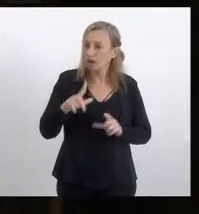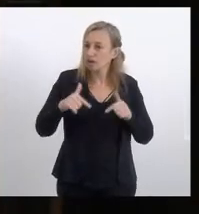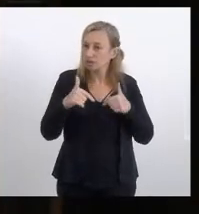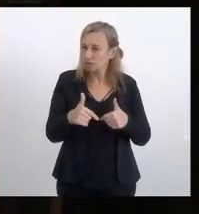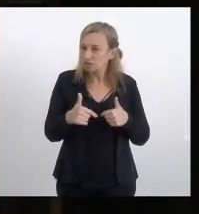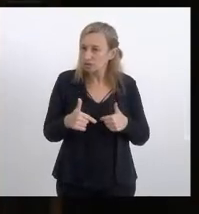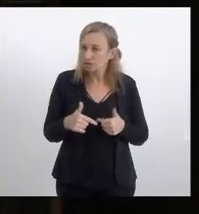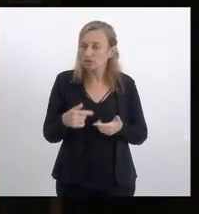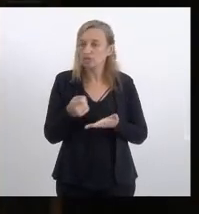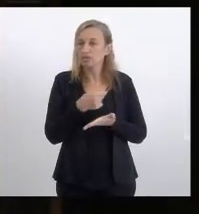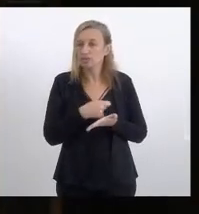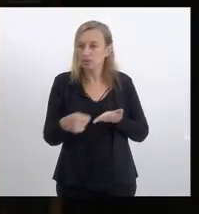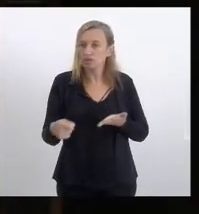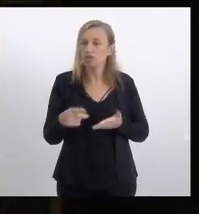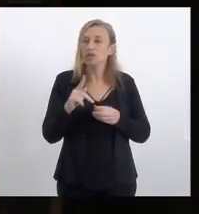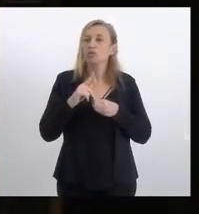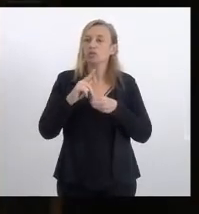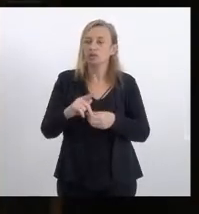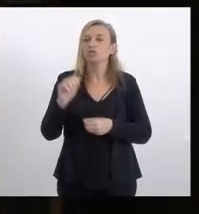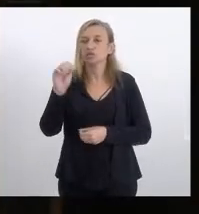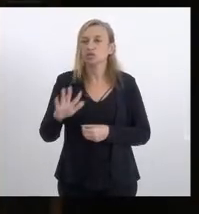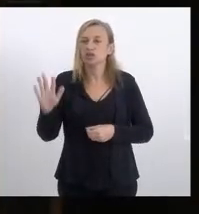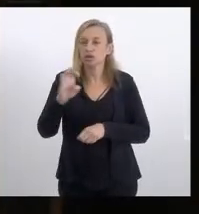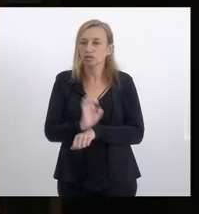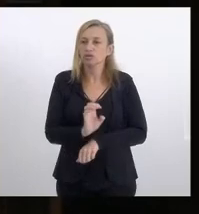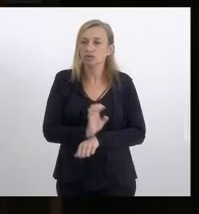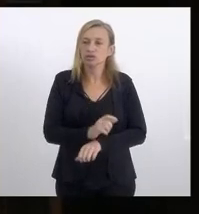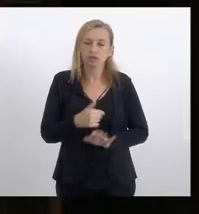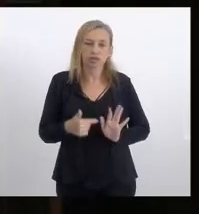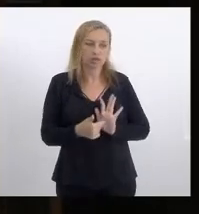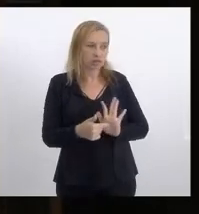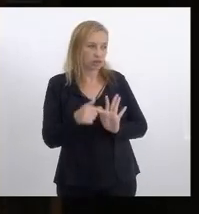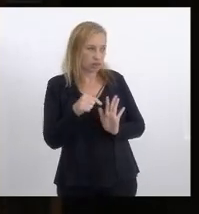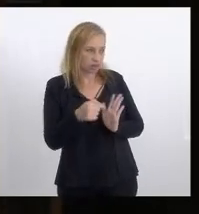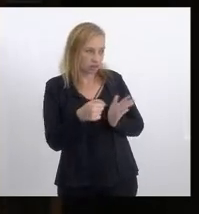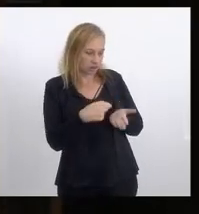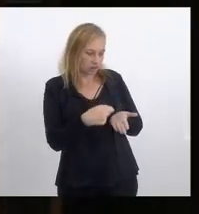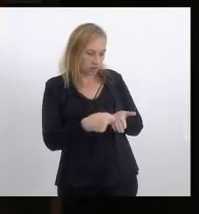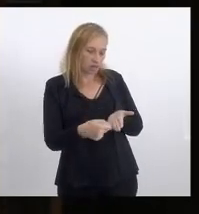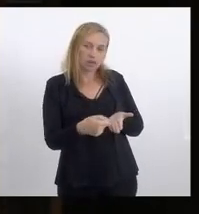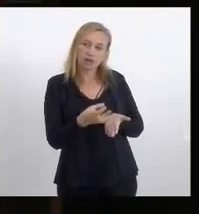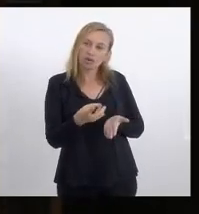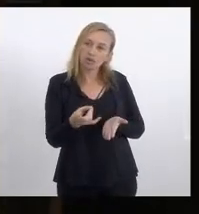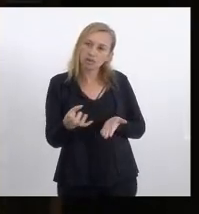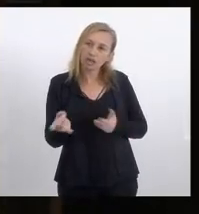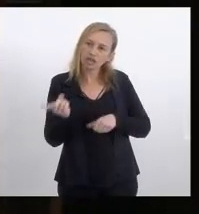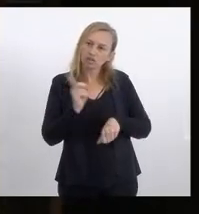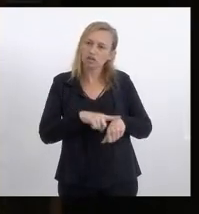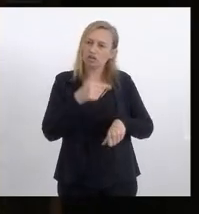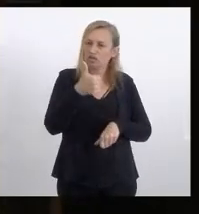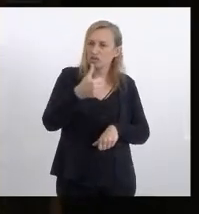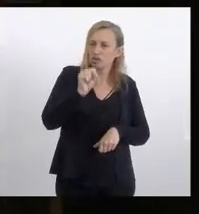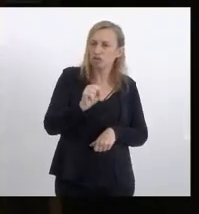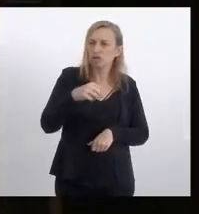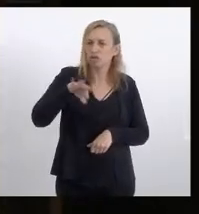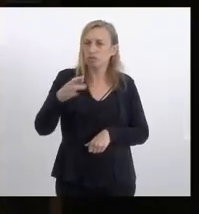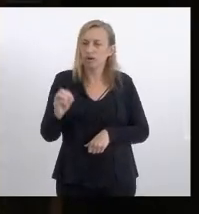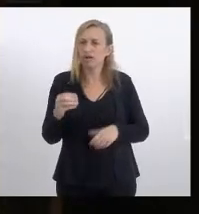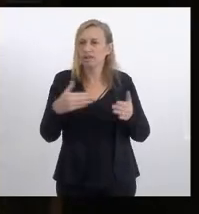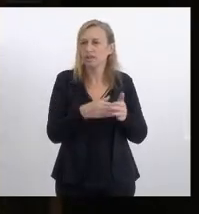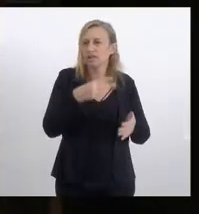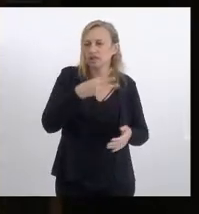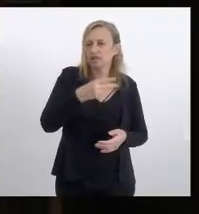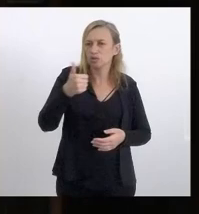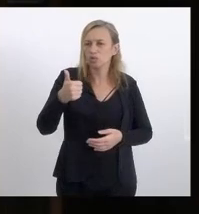tenho visto do procurador-geral do estado e tá aqui previsto essa Contagem desse tempo de 28 de Maio a